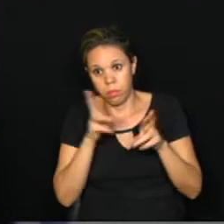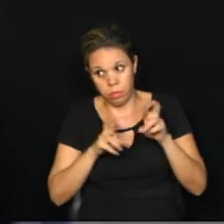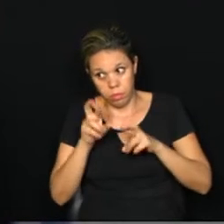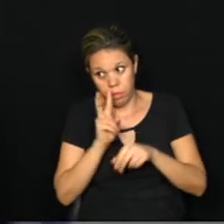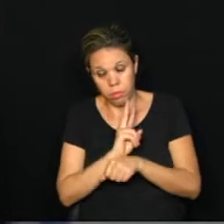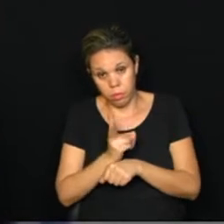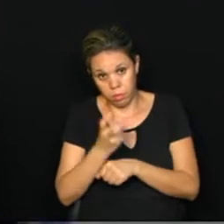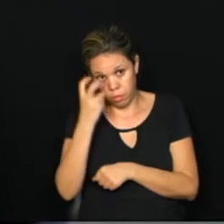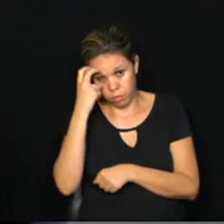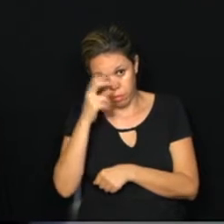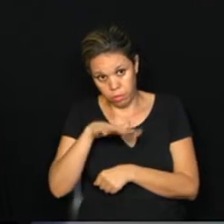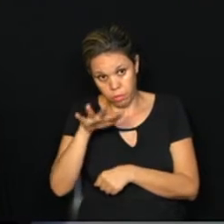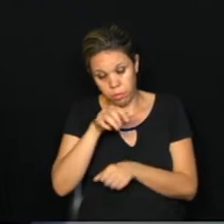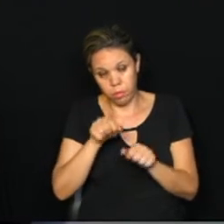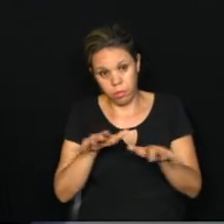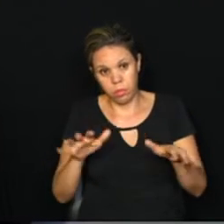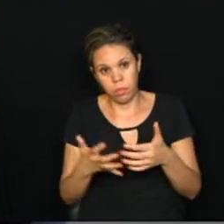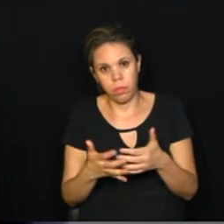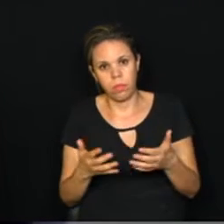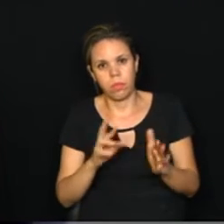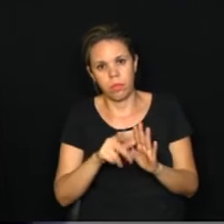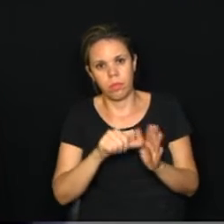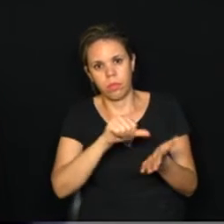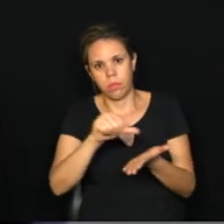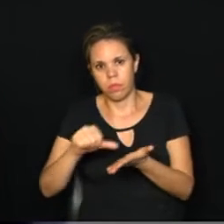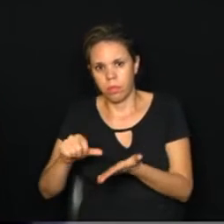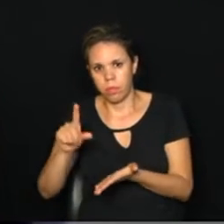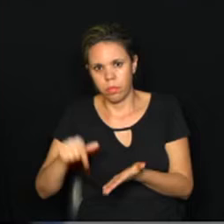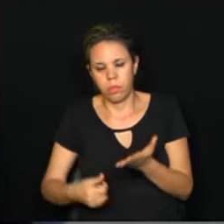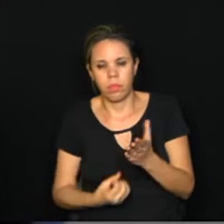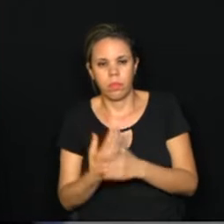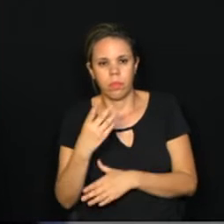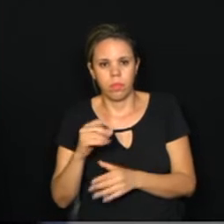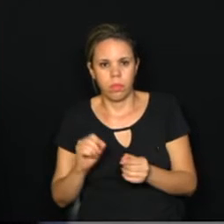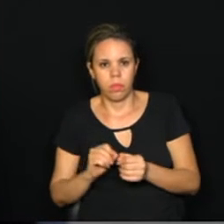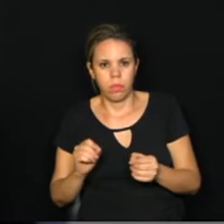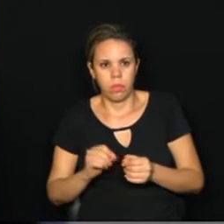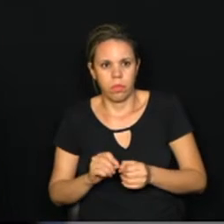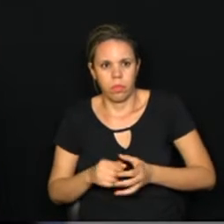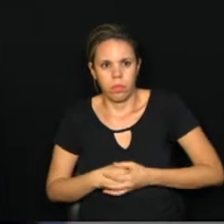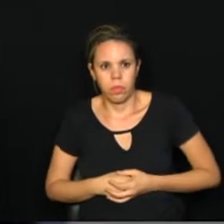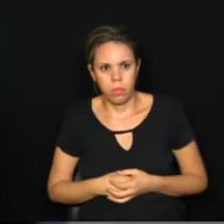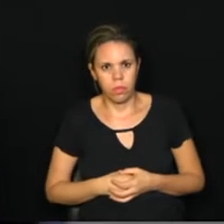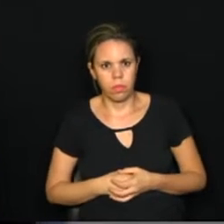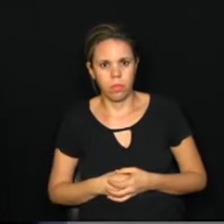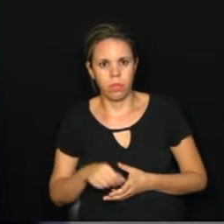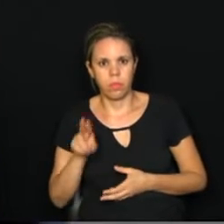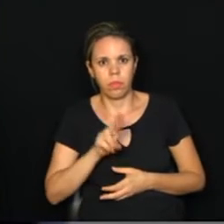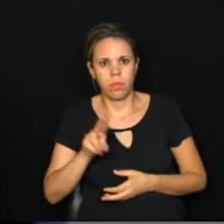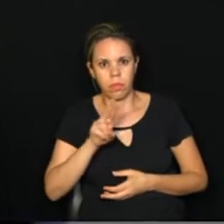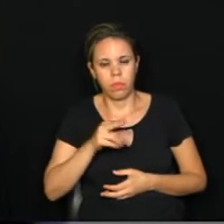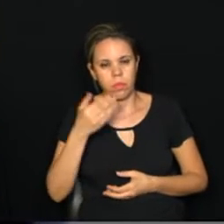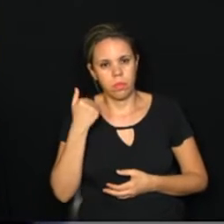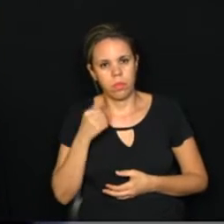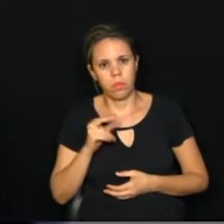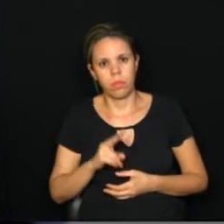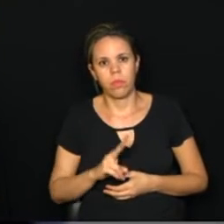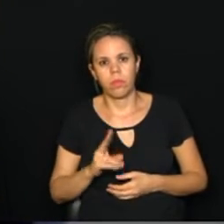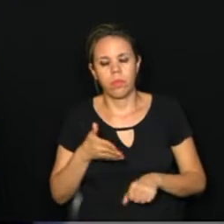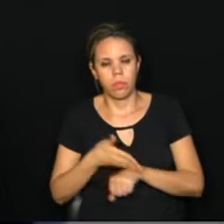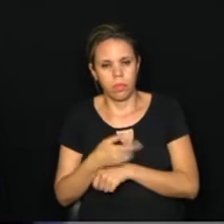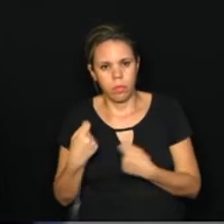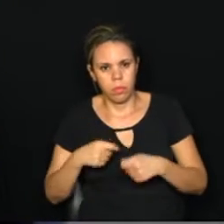futuras epidemias. Então, vários locais onde isso tem sido utilizado, sem a